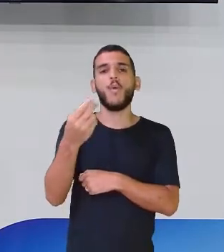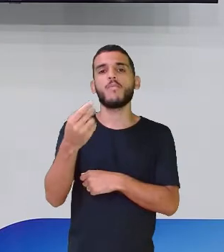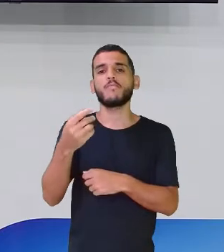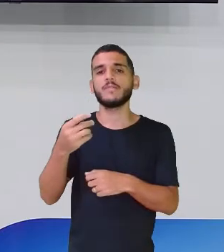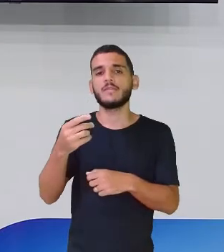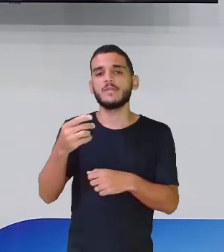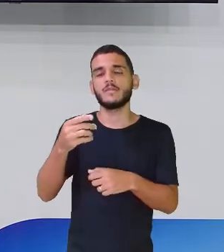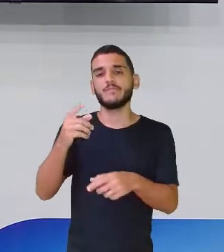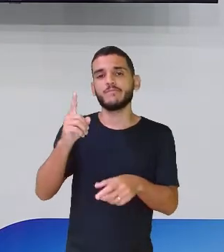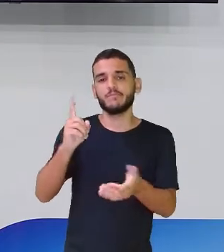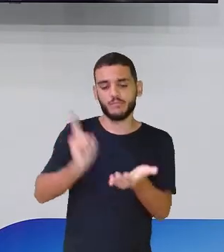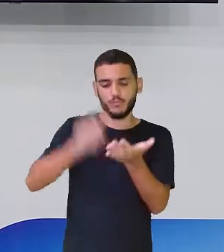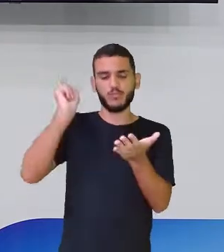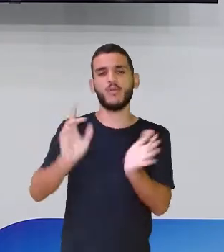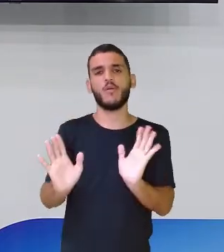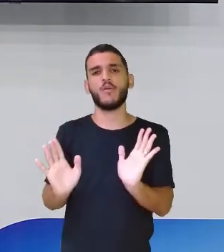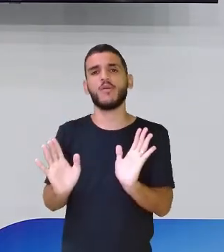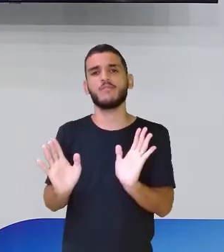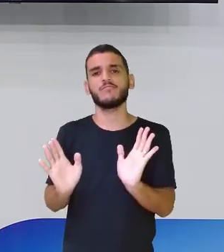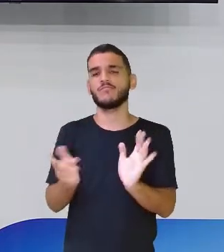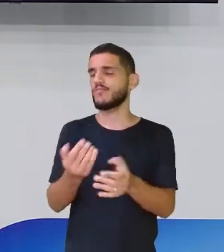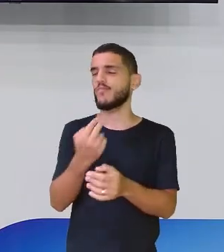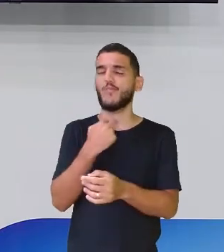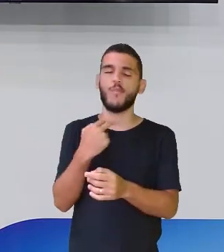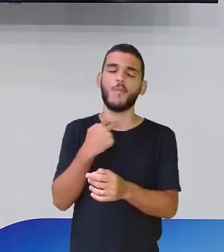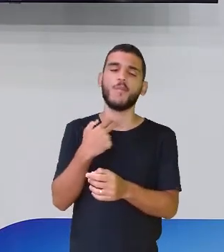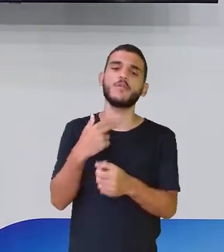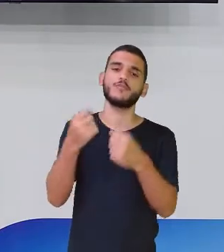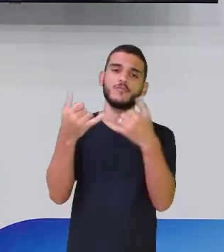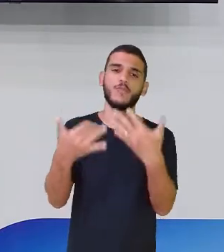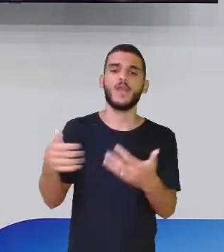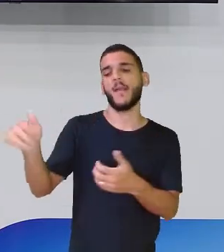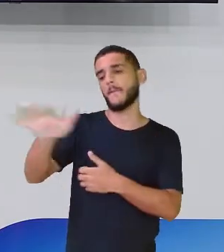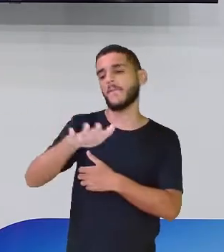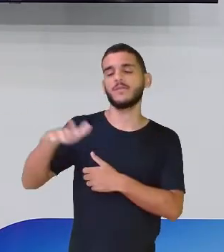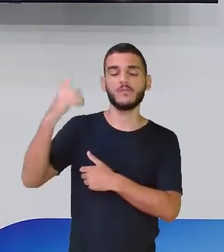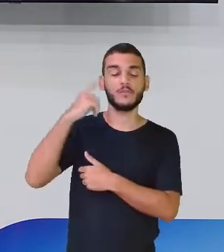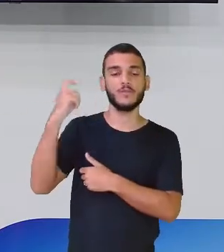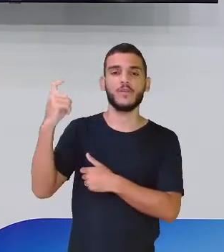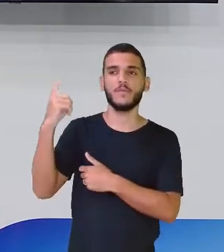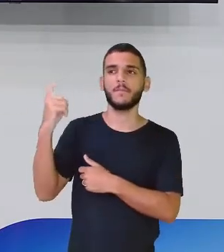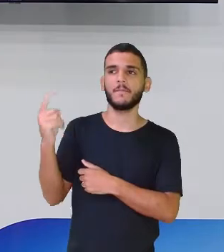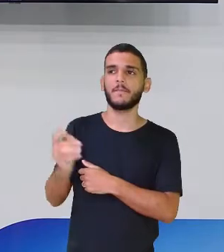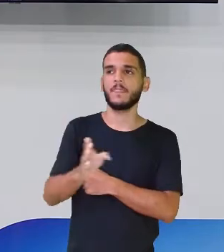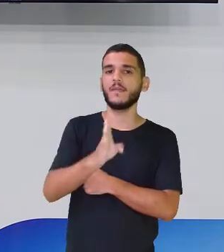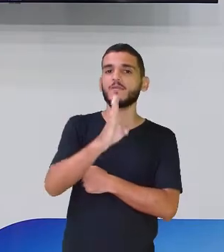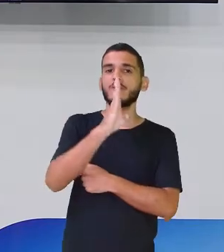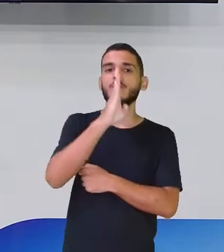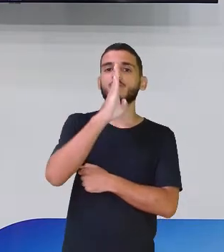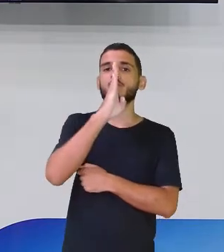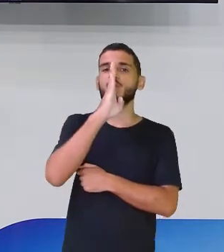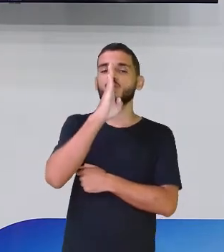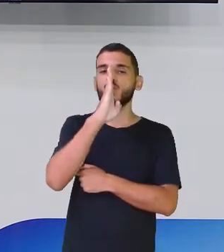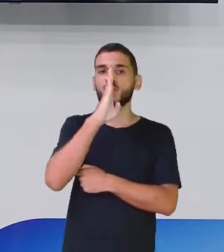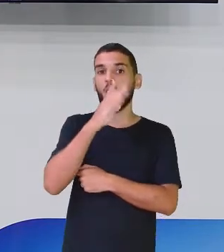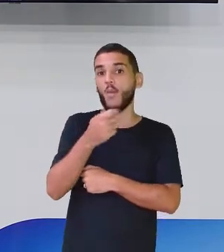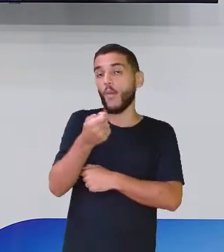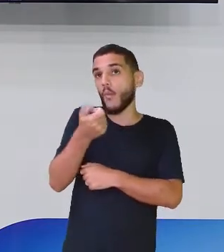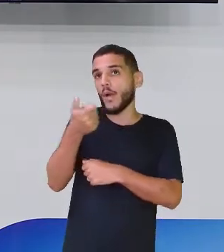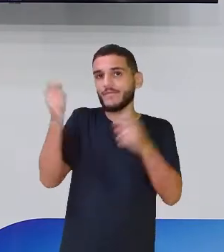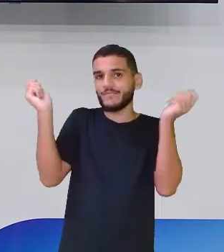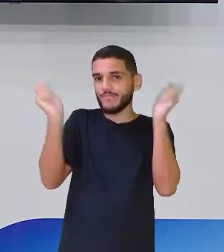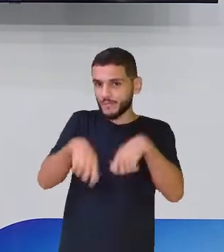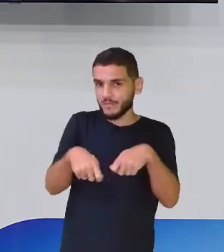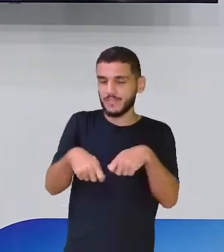não pode dizer que é uma paisagem sonora. Mas como o silêncio é algo quase impossível.